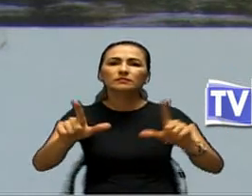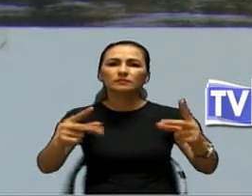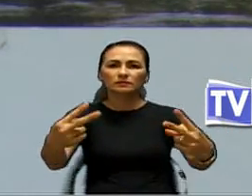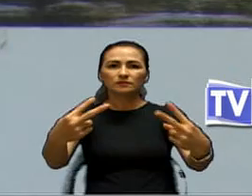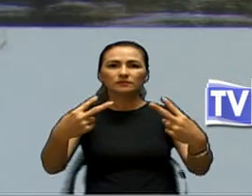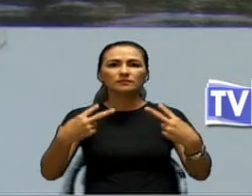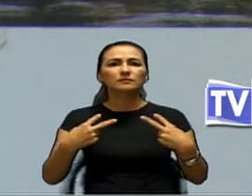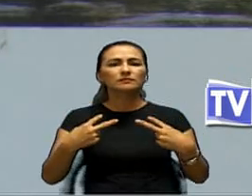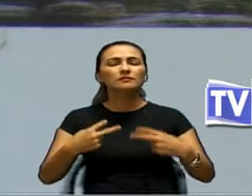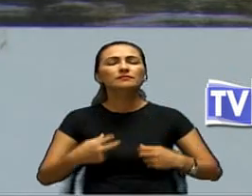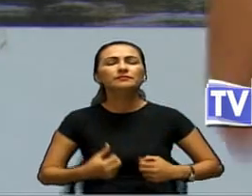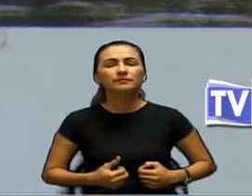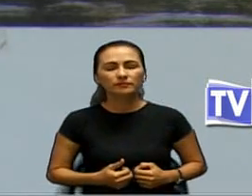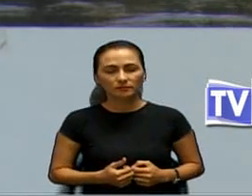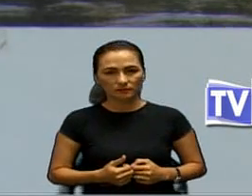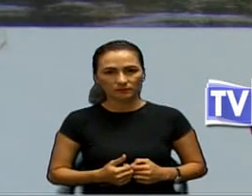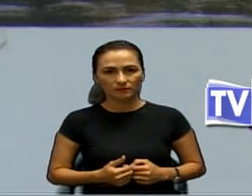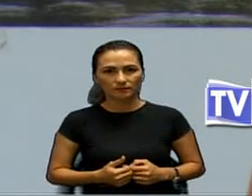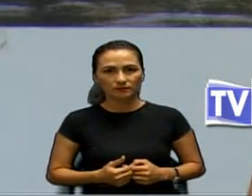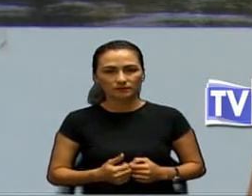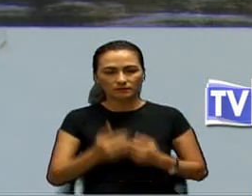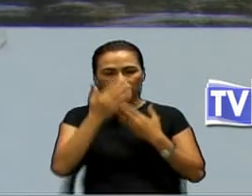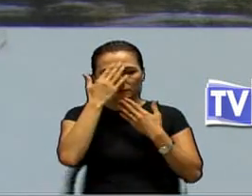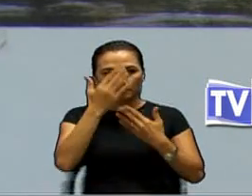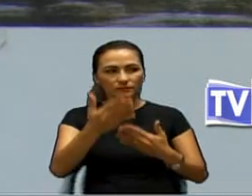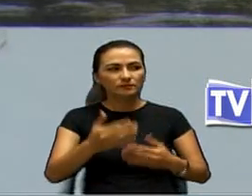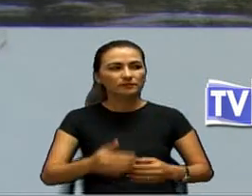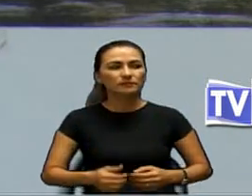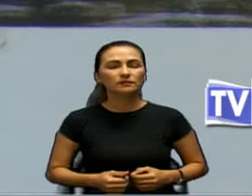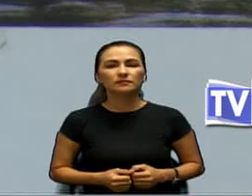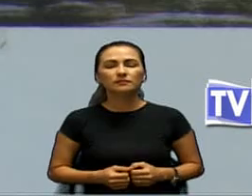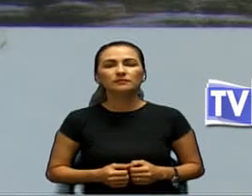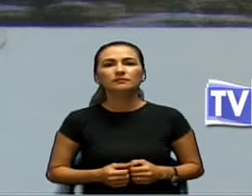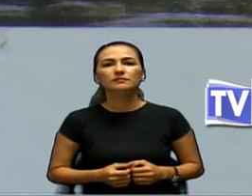telespectadora. Muito obrigado.